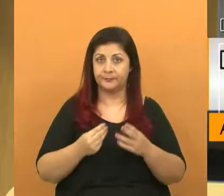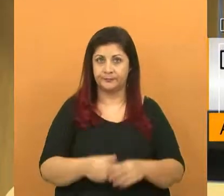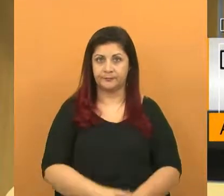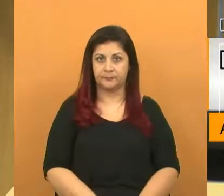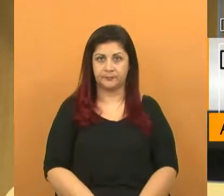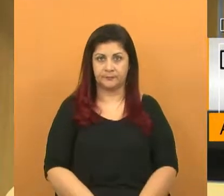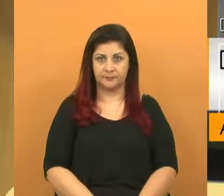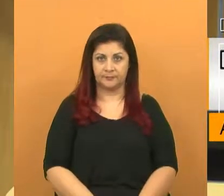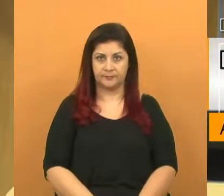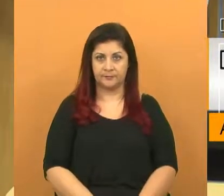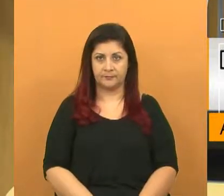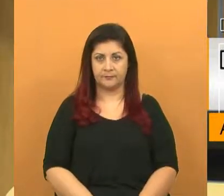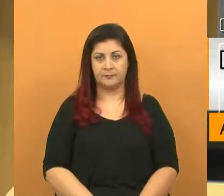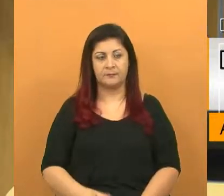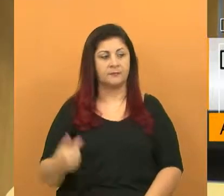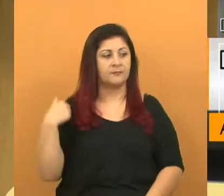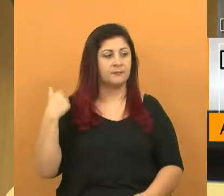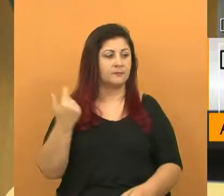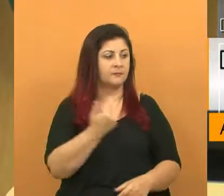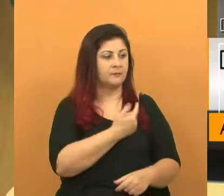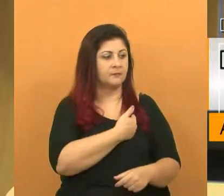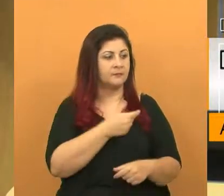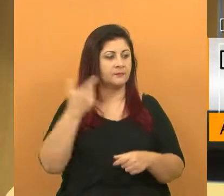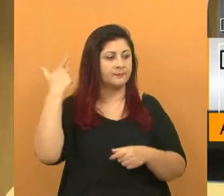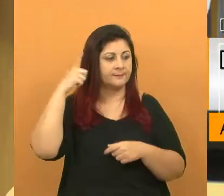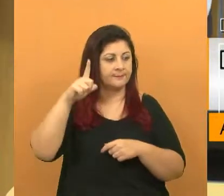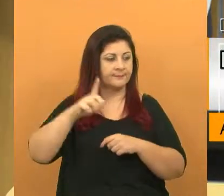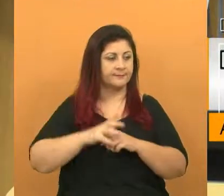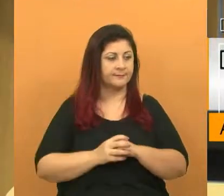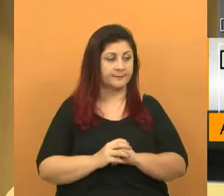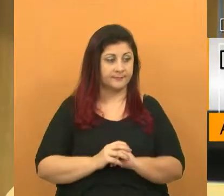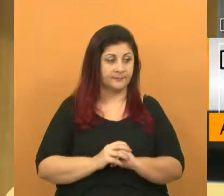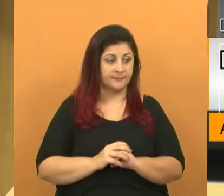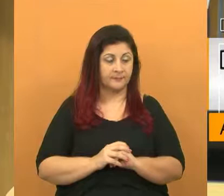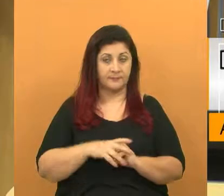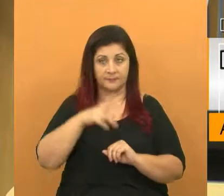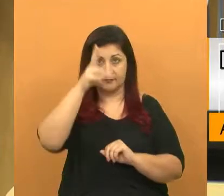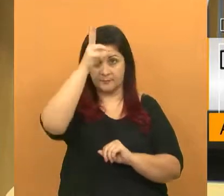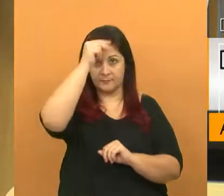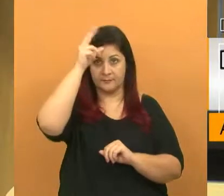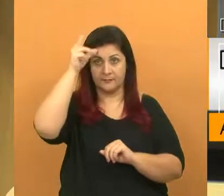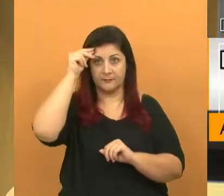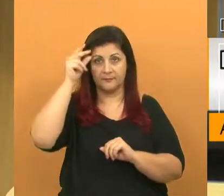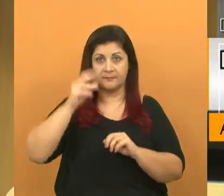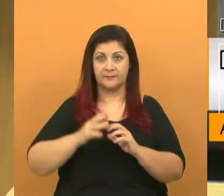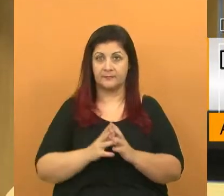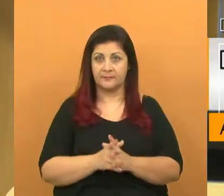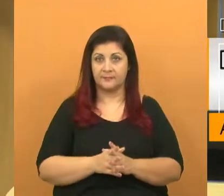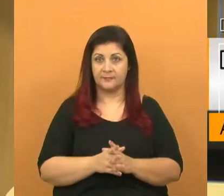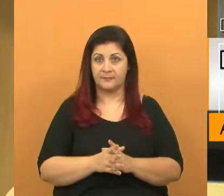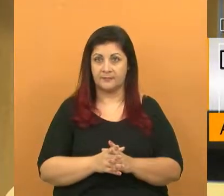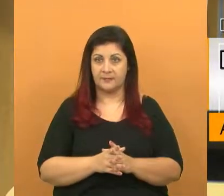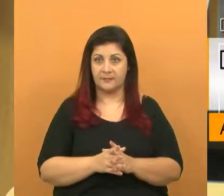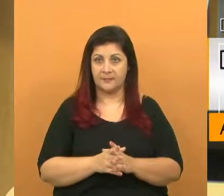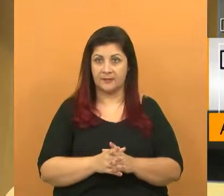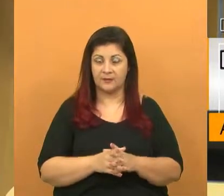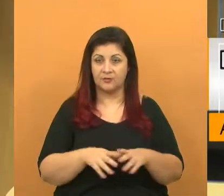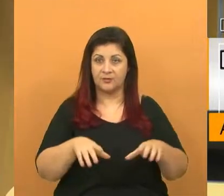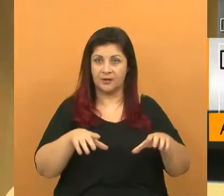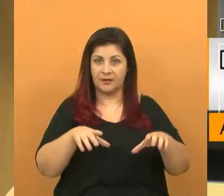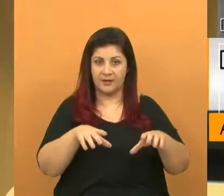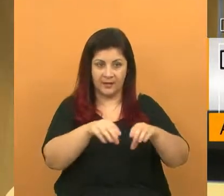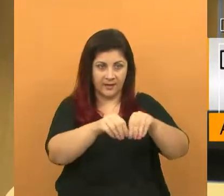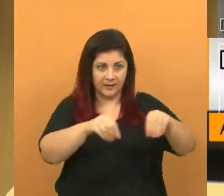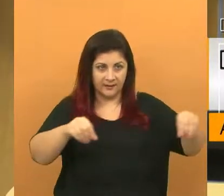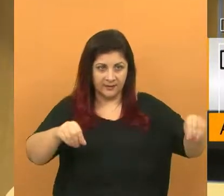e aí nós conseguimos o doutor telmo tirar na época as terras do pai que maluco foi